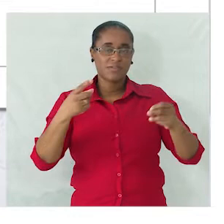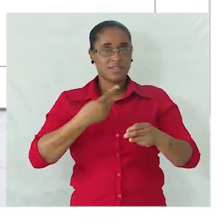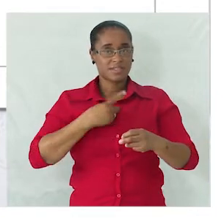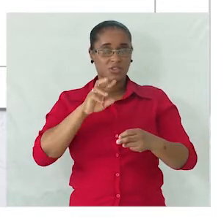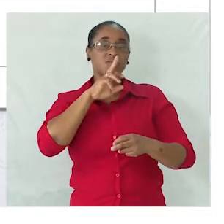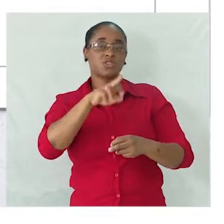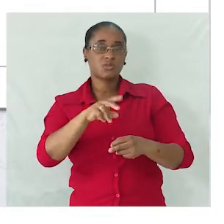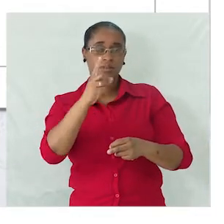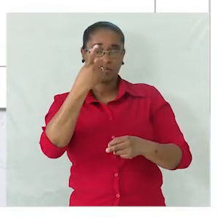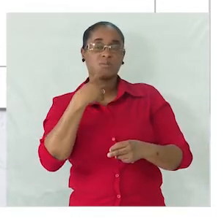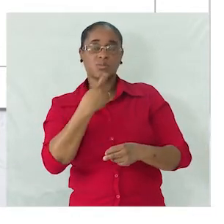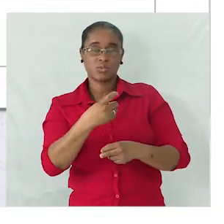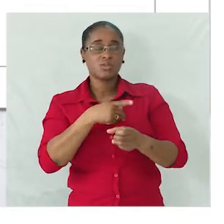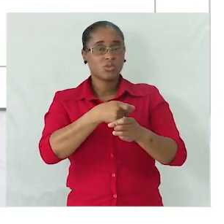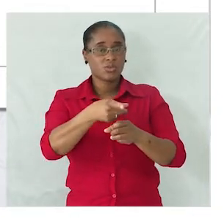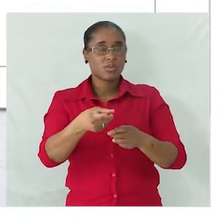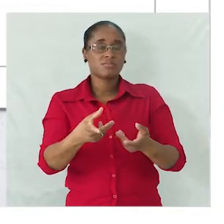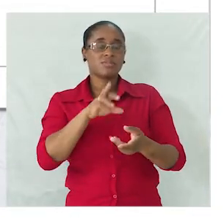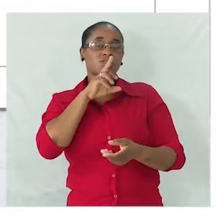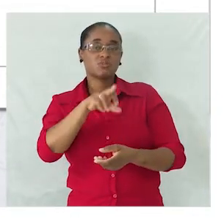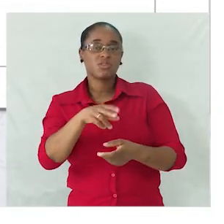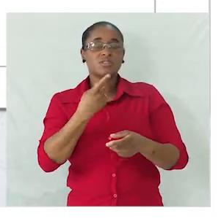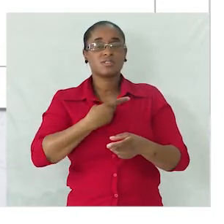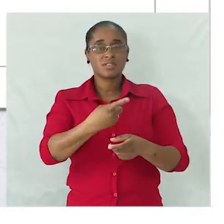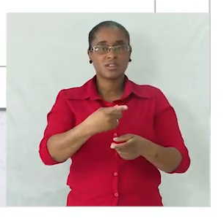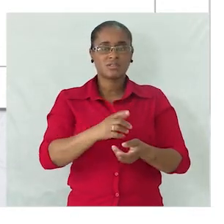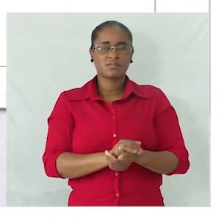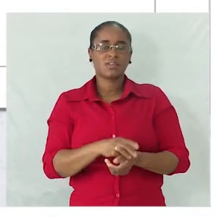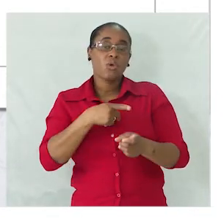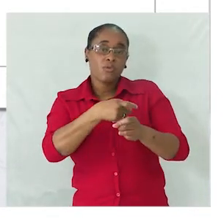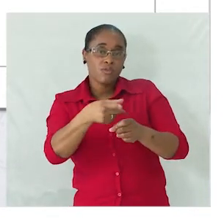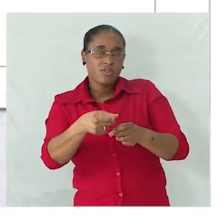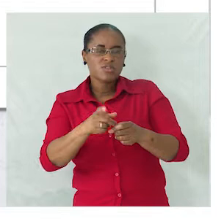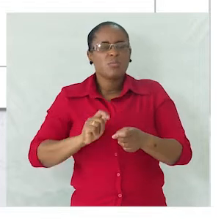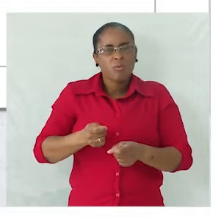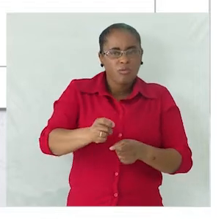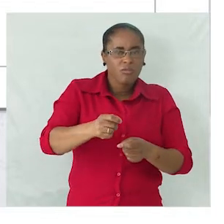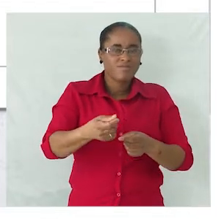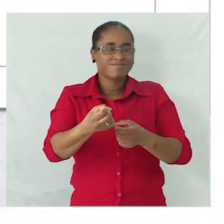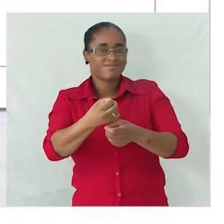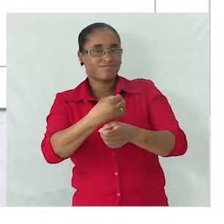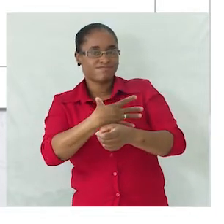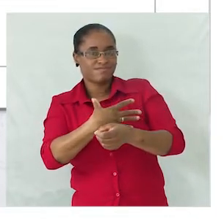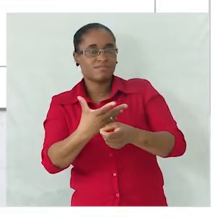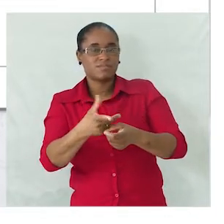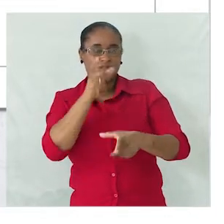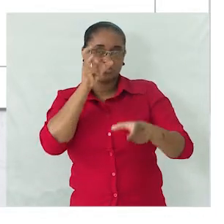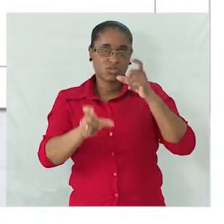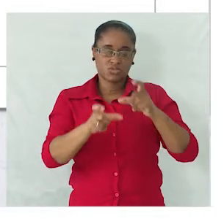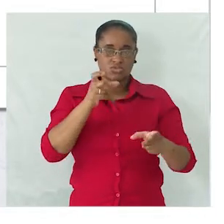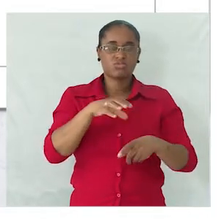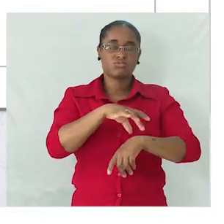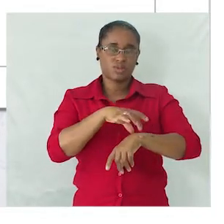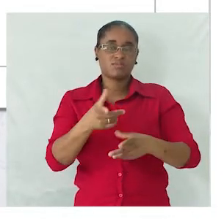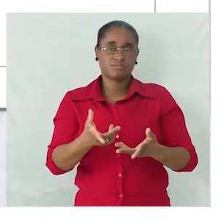primeira pergunta, o que é Covid-19? A resposta será: é um vírus que causa infecção nas pessoas. Estou aqui a